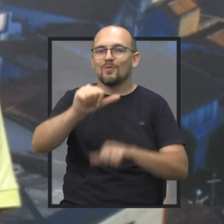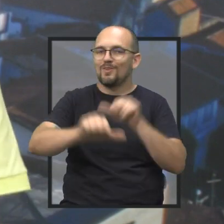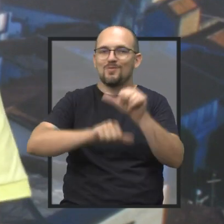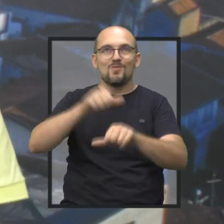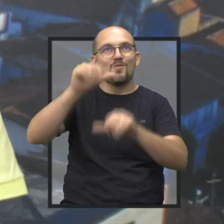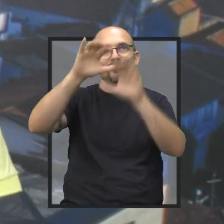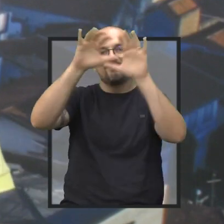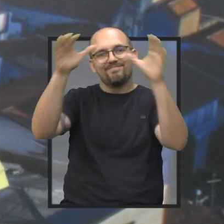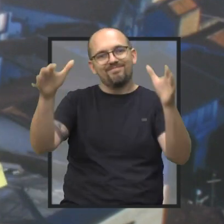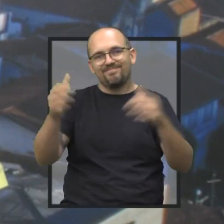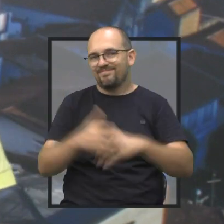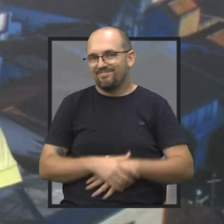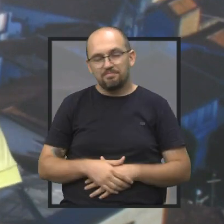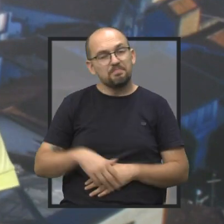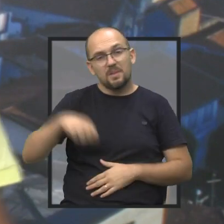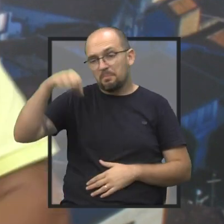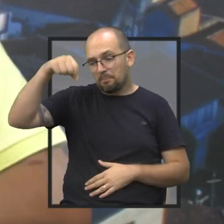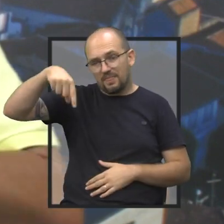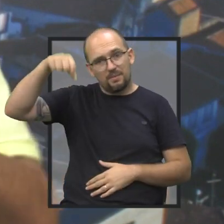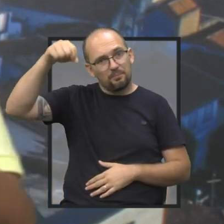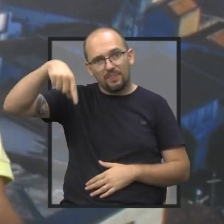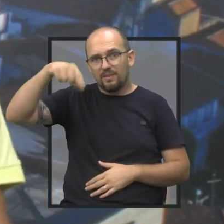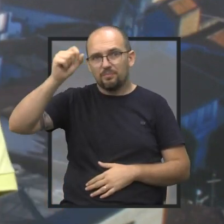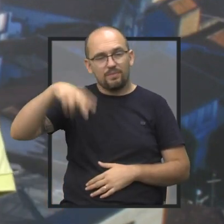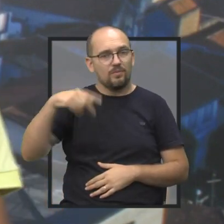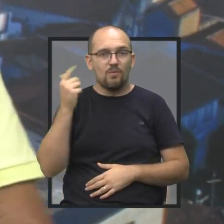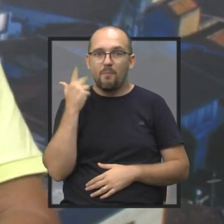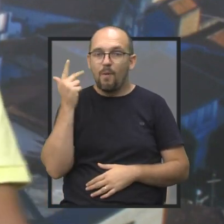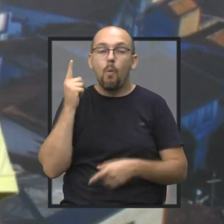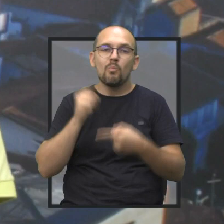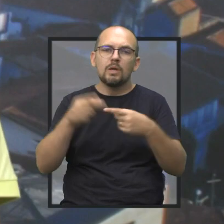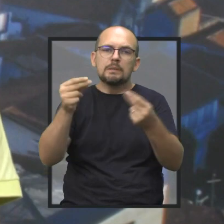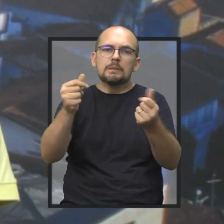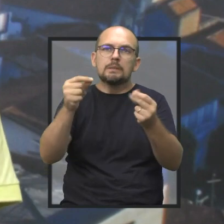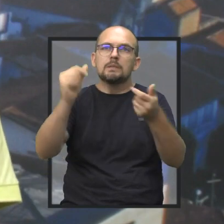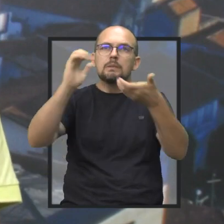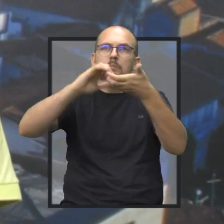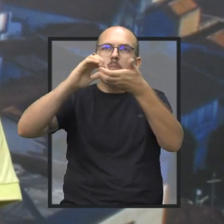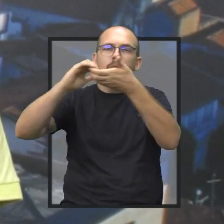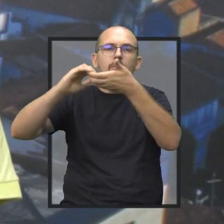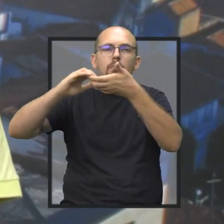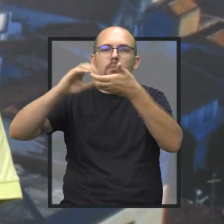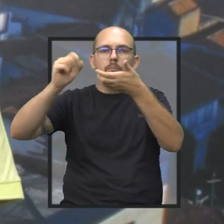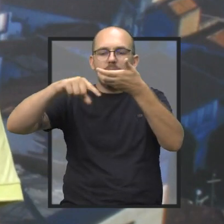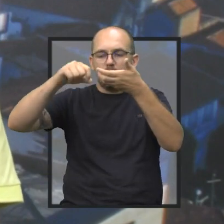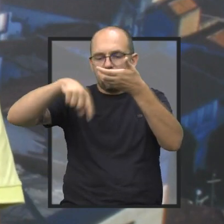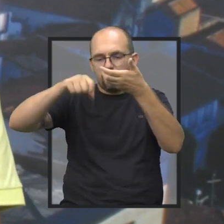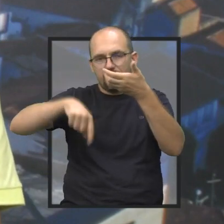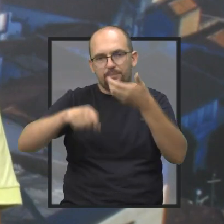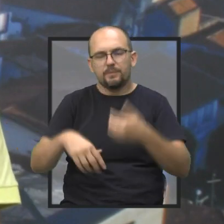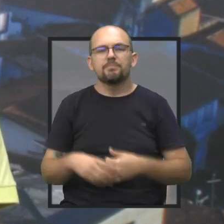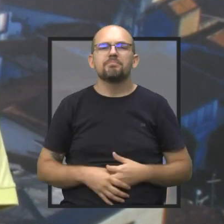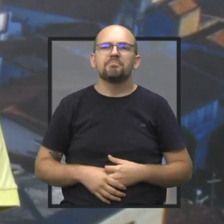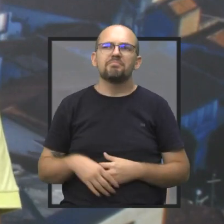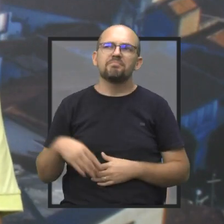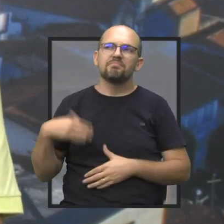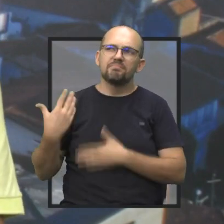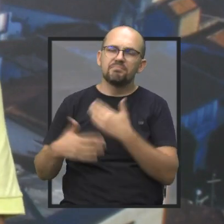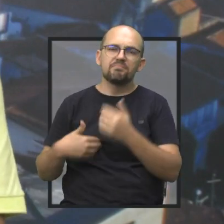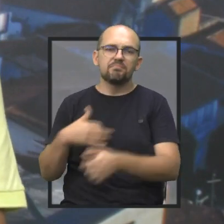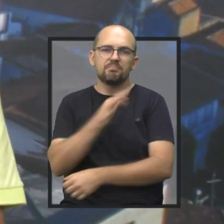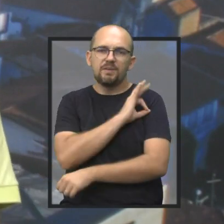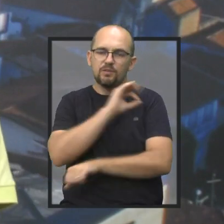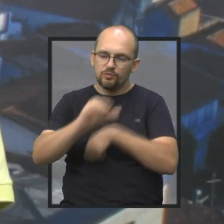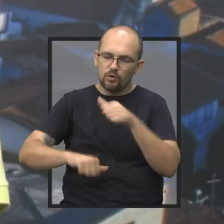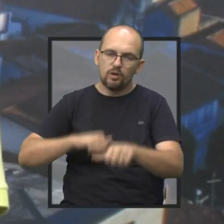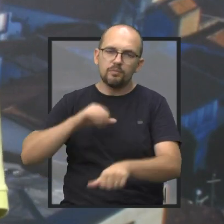Automaticamente, chuva, normal, vai ficando muito tempo, né? Não tem. Sim. E aí